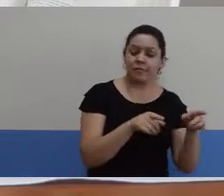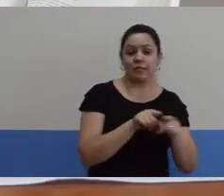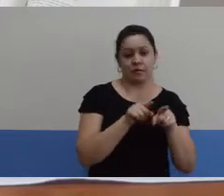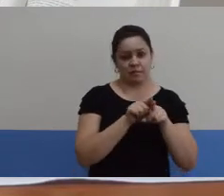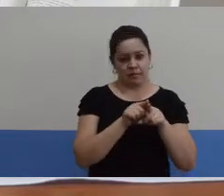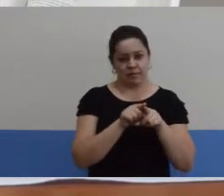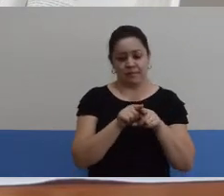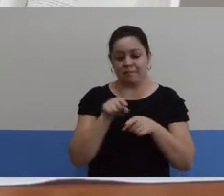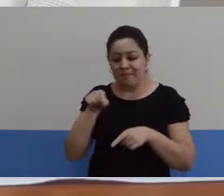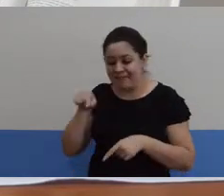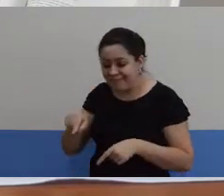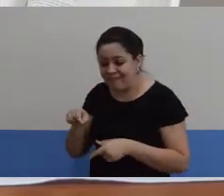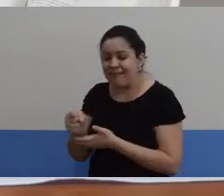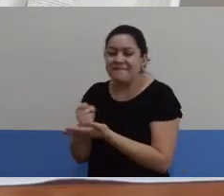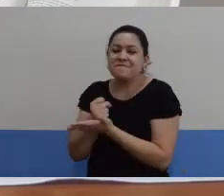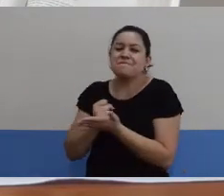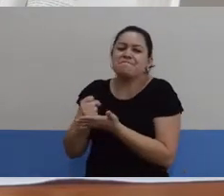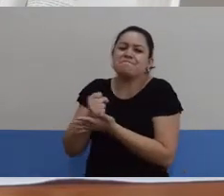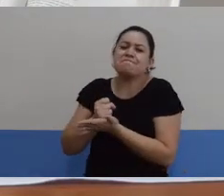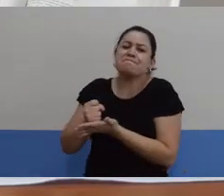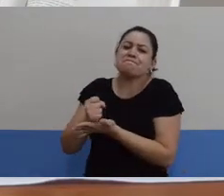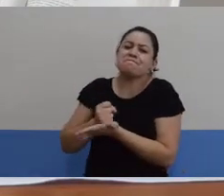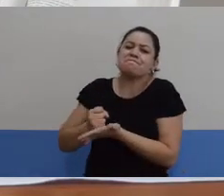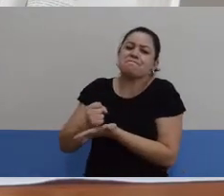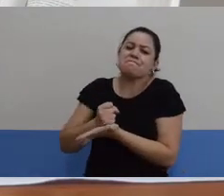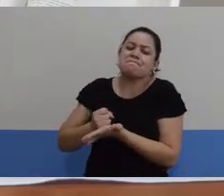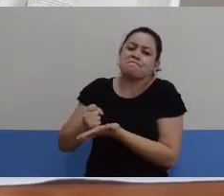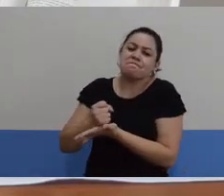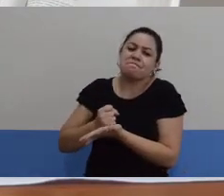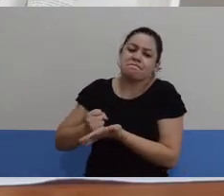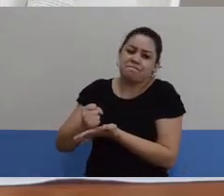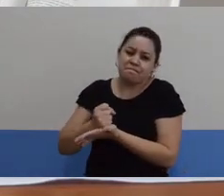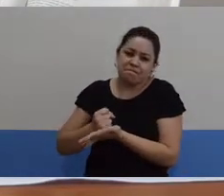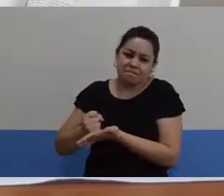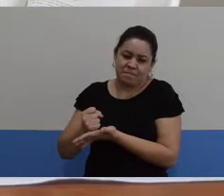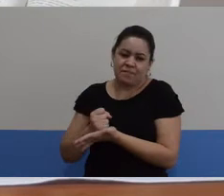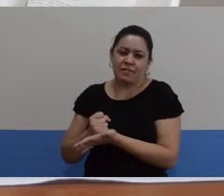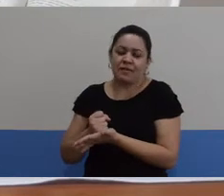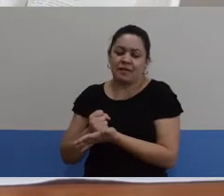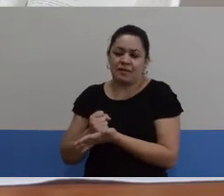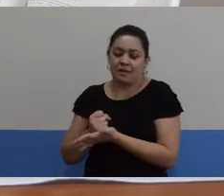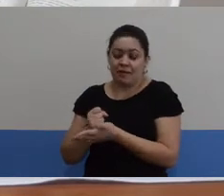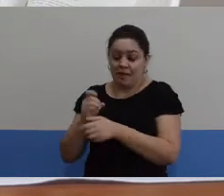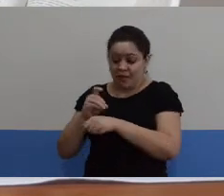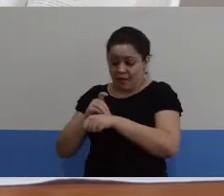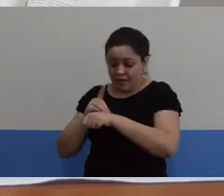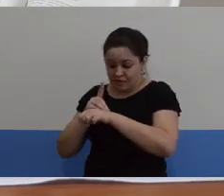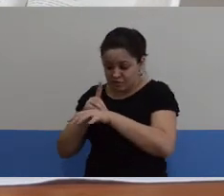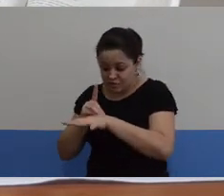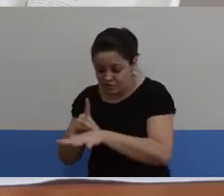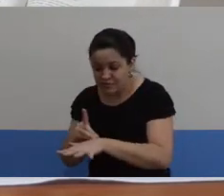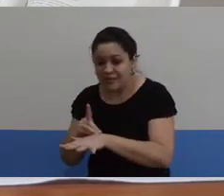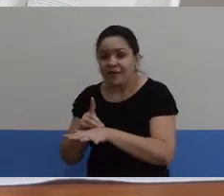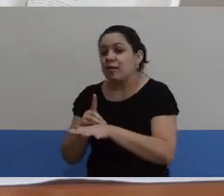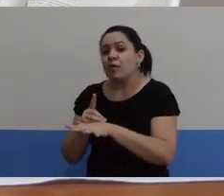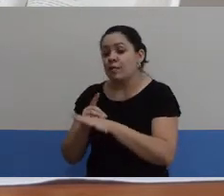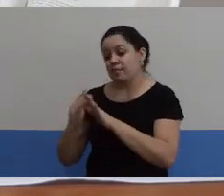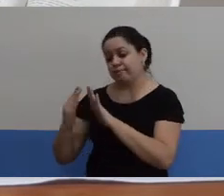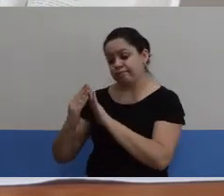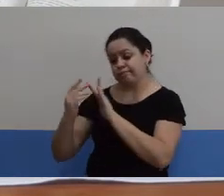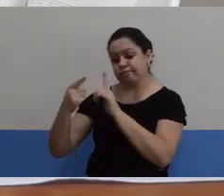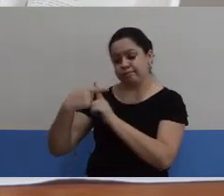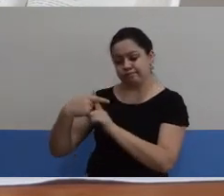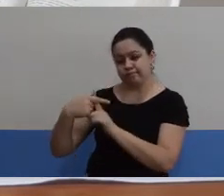à base, e a base de uma diocese são as paróquias e as comunidades.